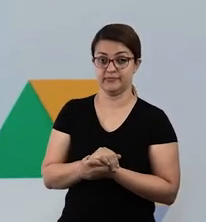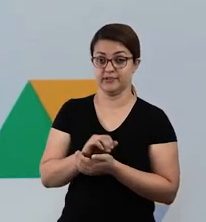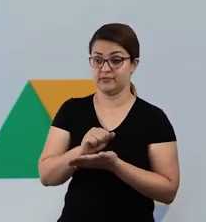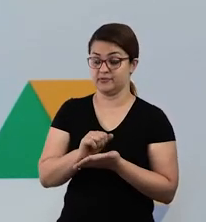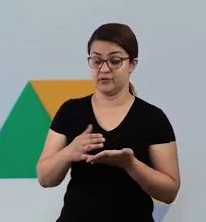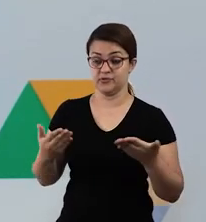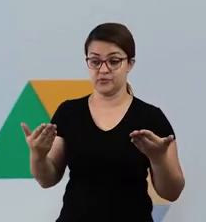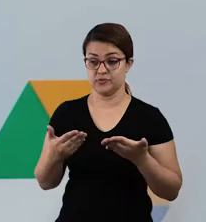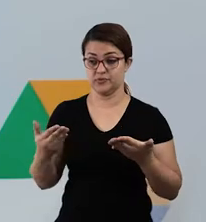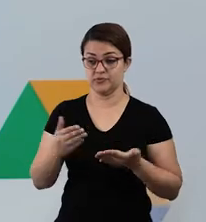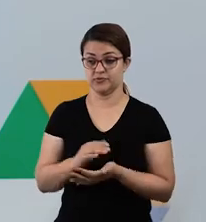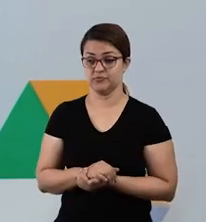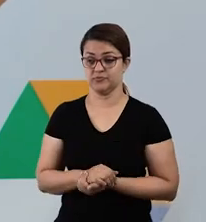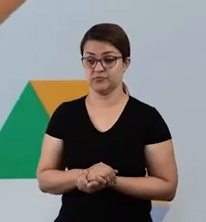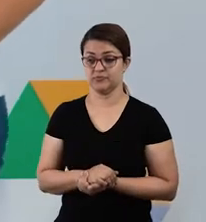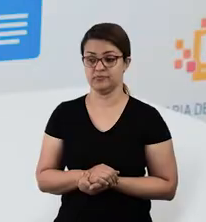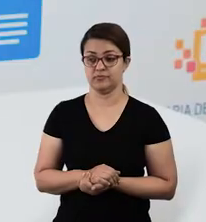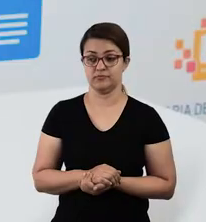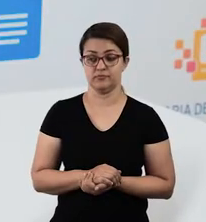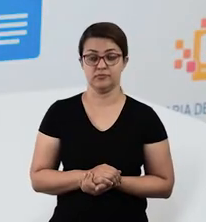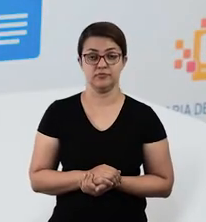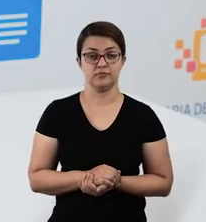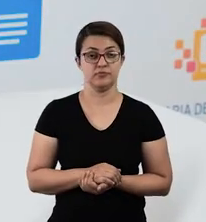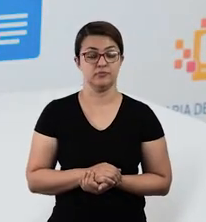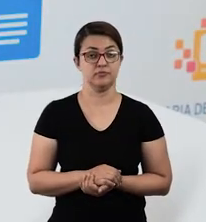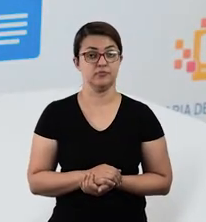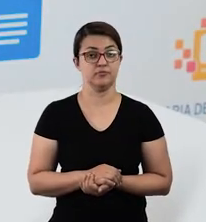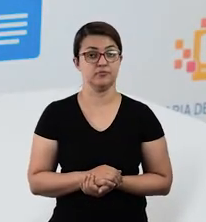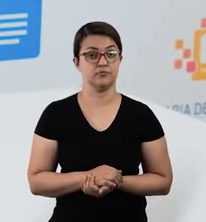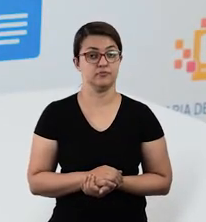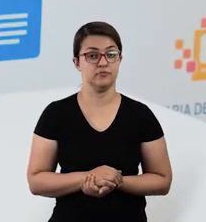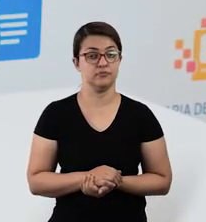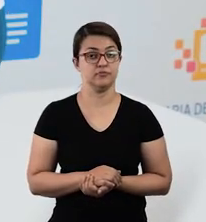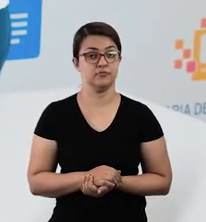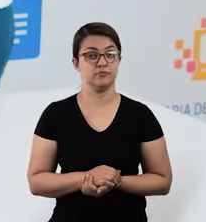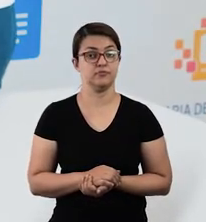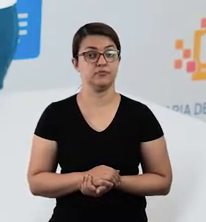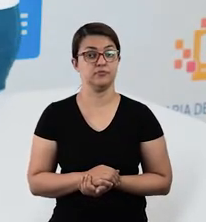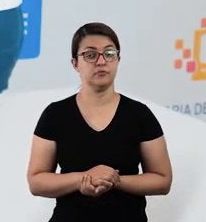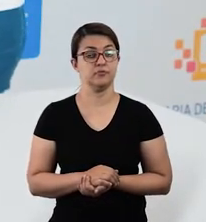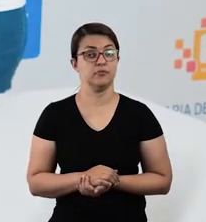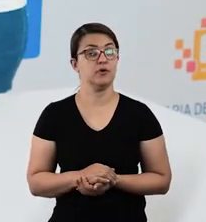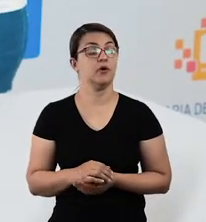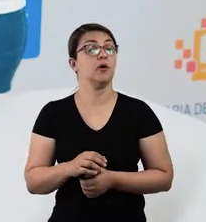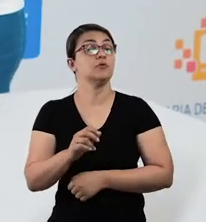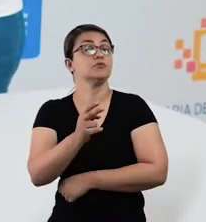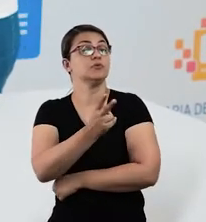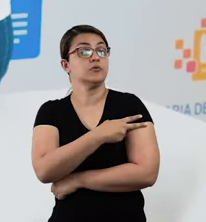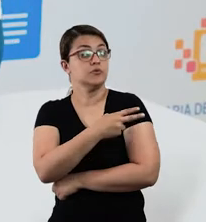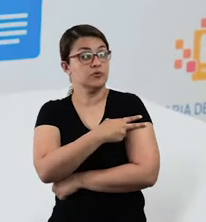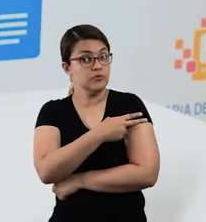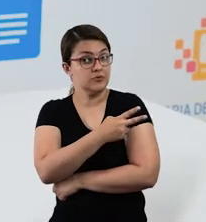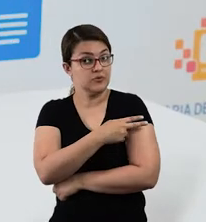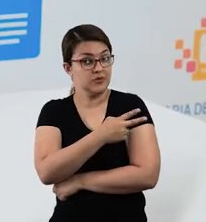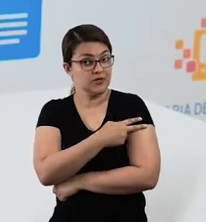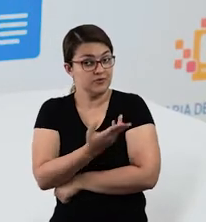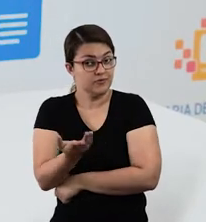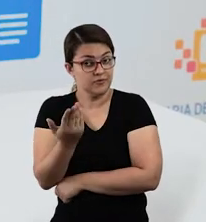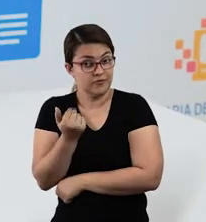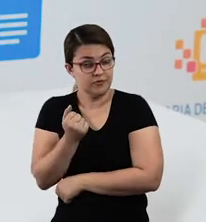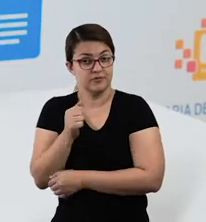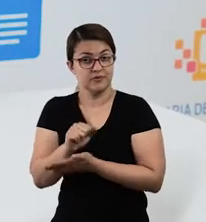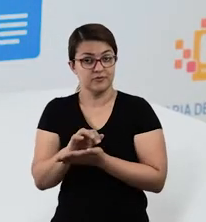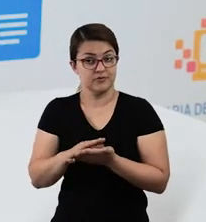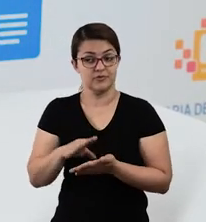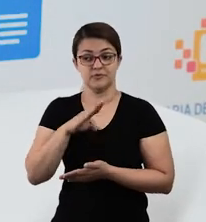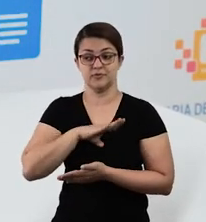as atividades de hoje? As atividades são para as turminhas do segundo ano, certo? Vamos então para a